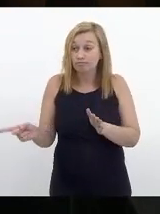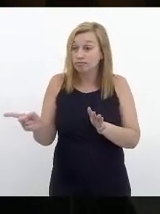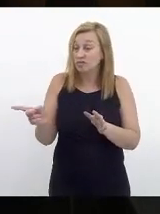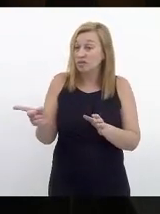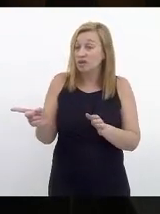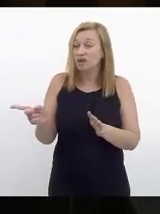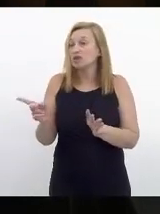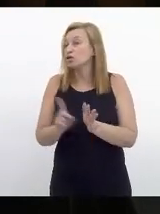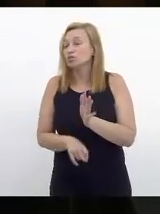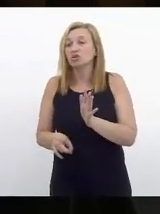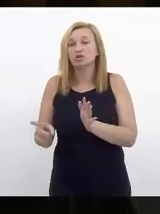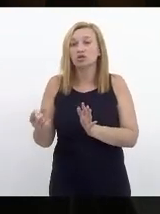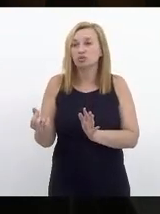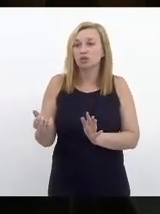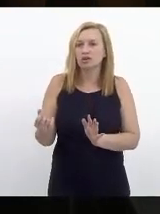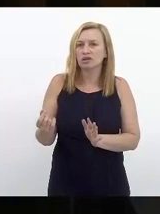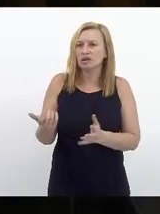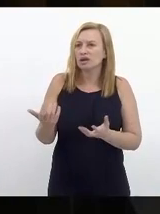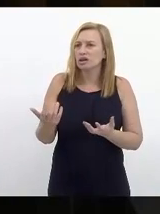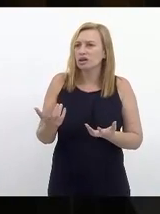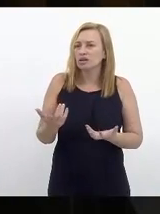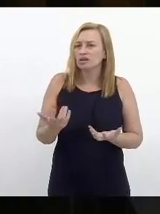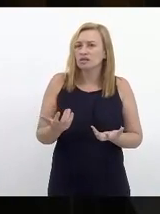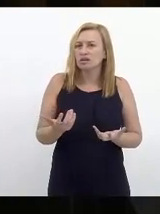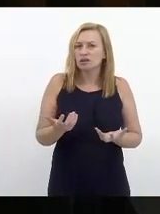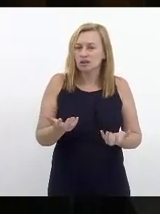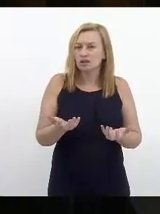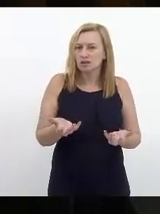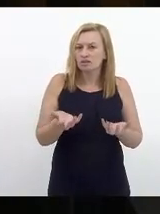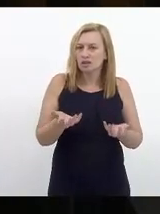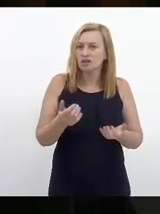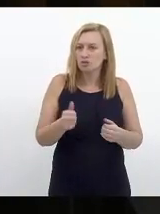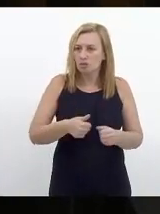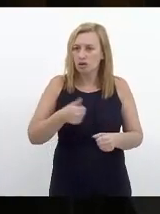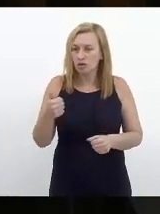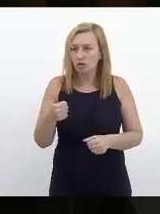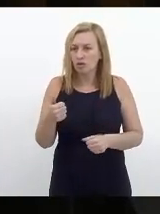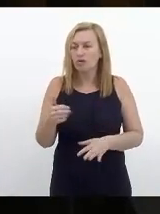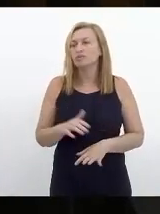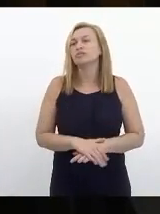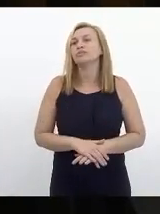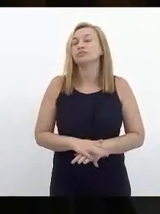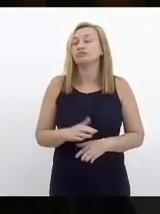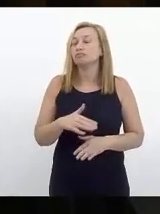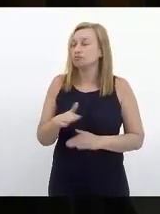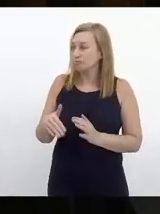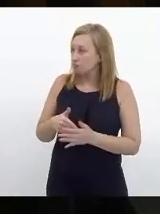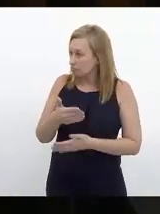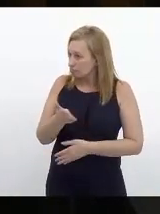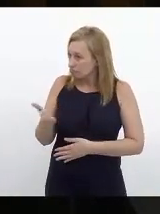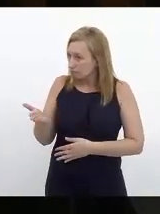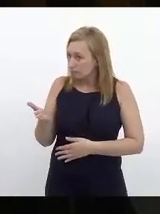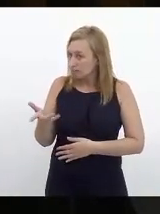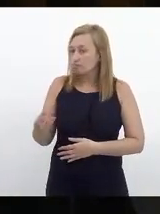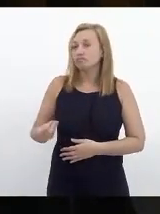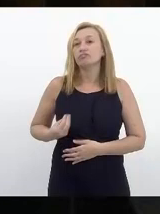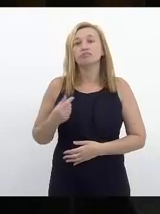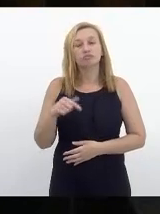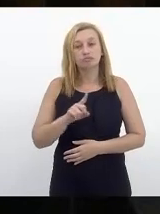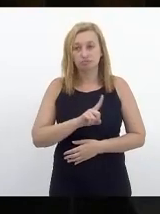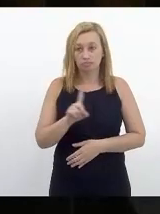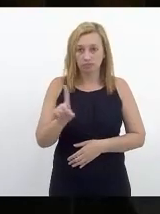preço. Se quiser um bem que não é de primeira necessidade, e vossas excelências não estavam aqui nessa